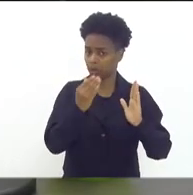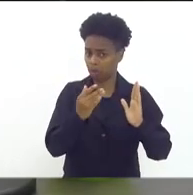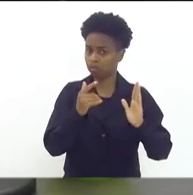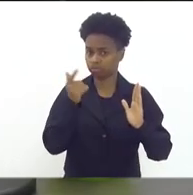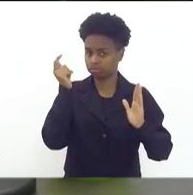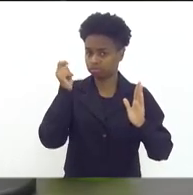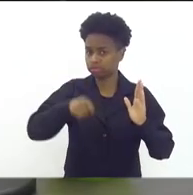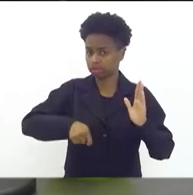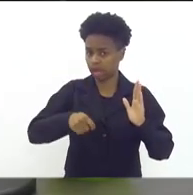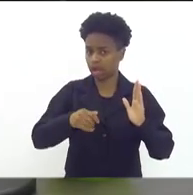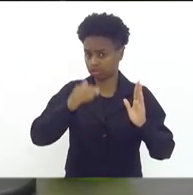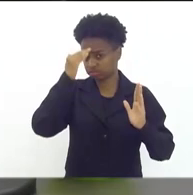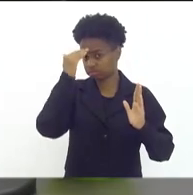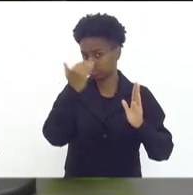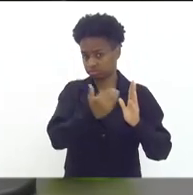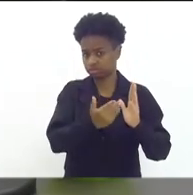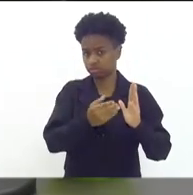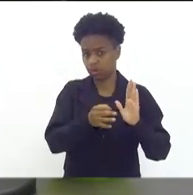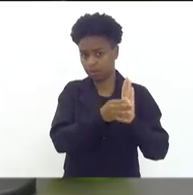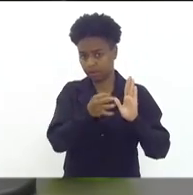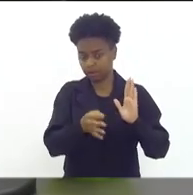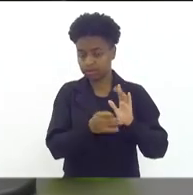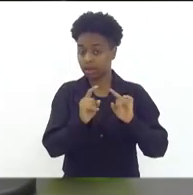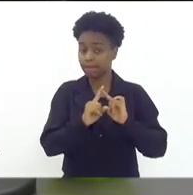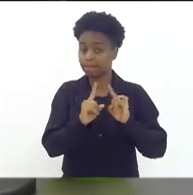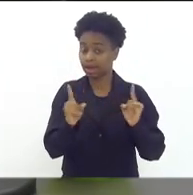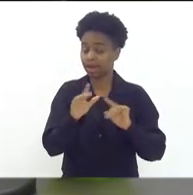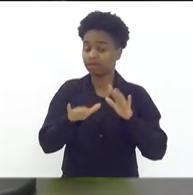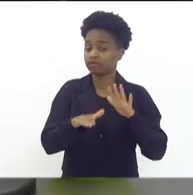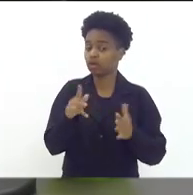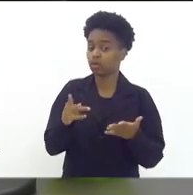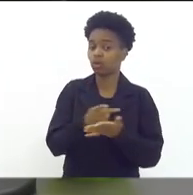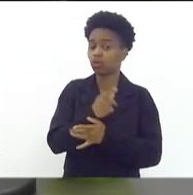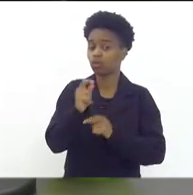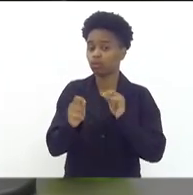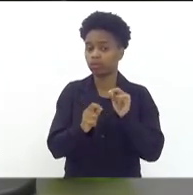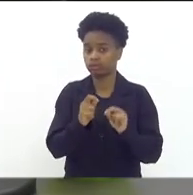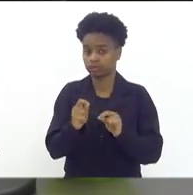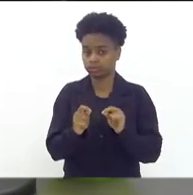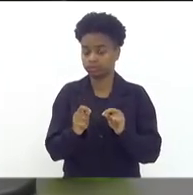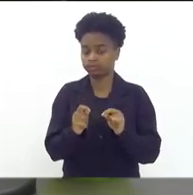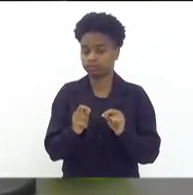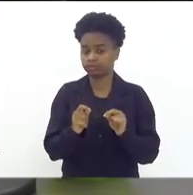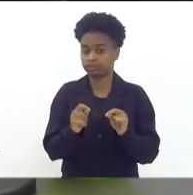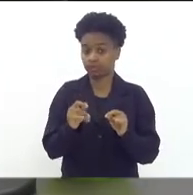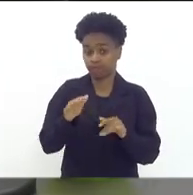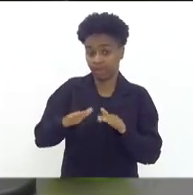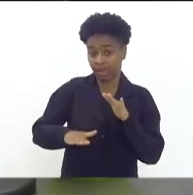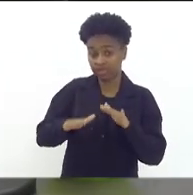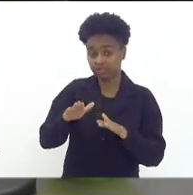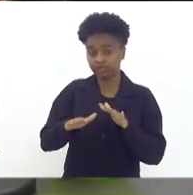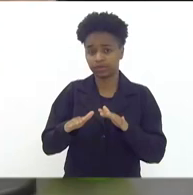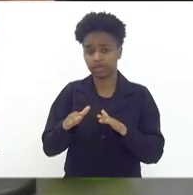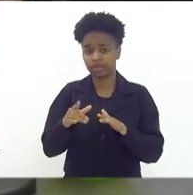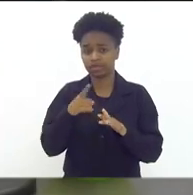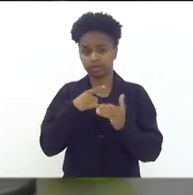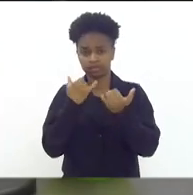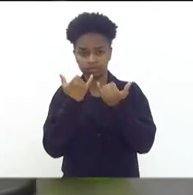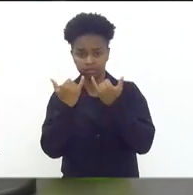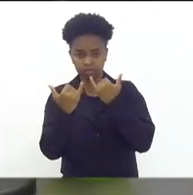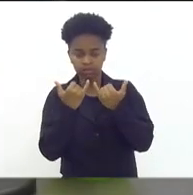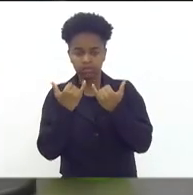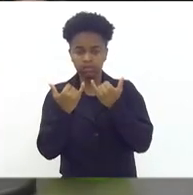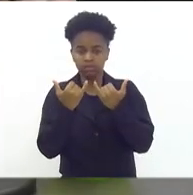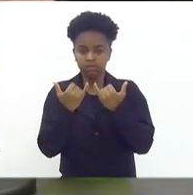compra essa essa esse parecer o que acaba acontecendo é que muitas das vezes é você tem algumas informações